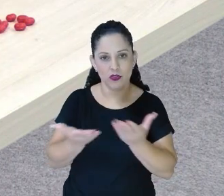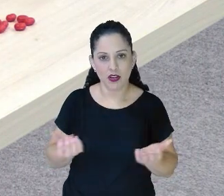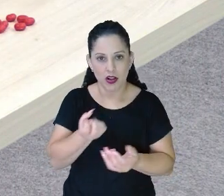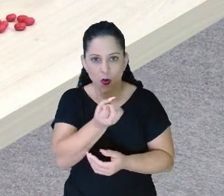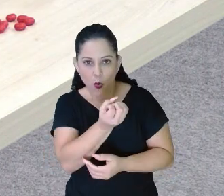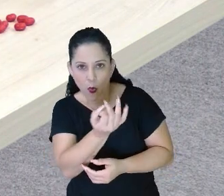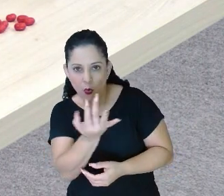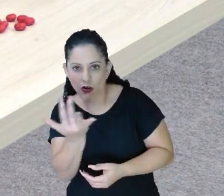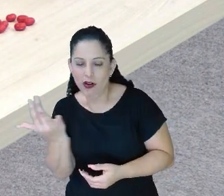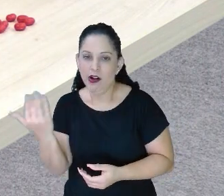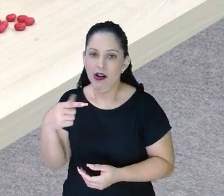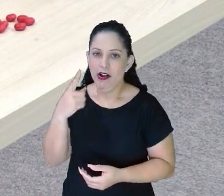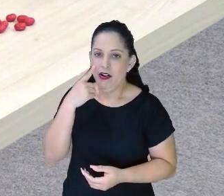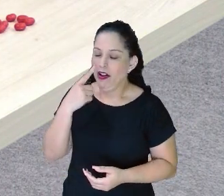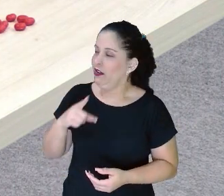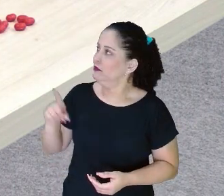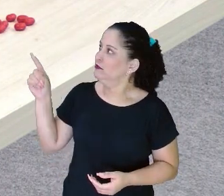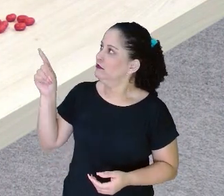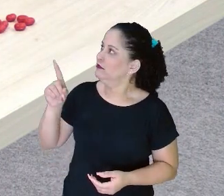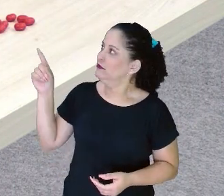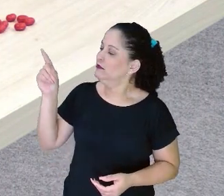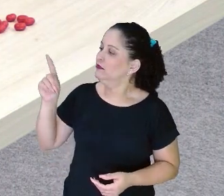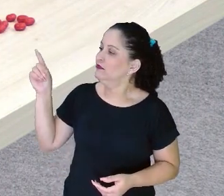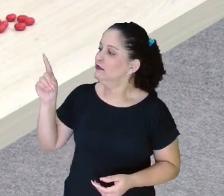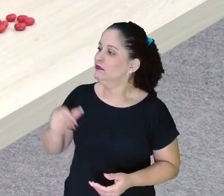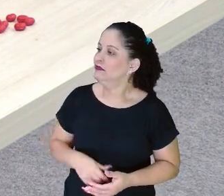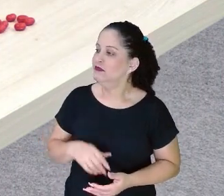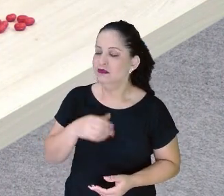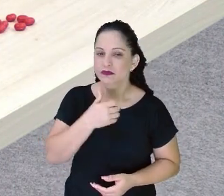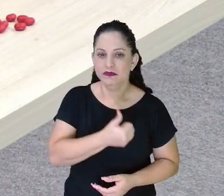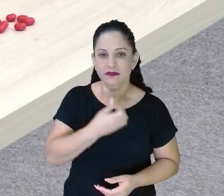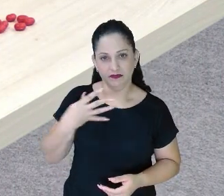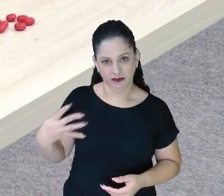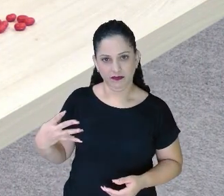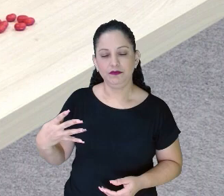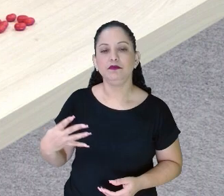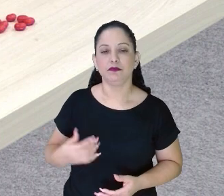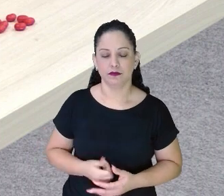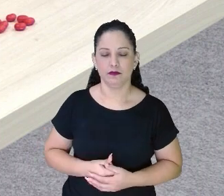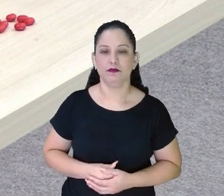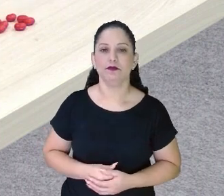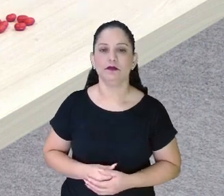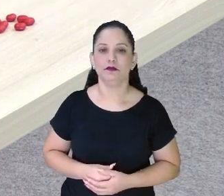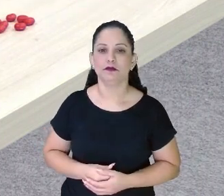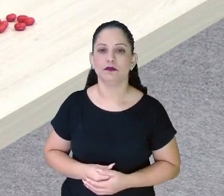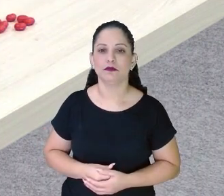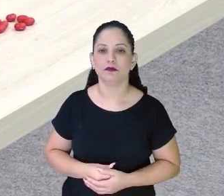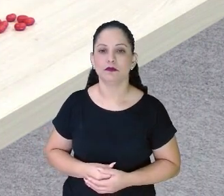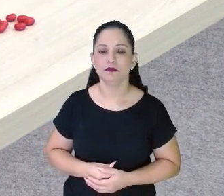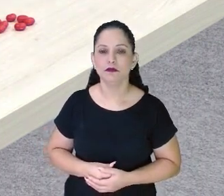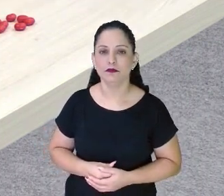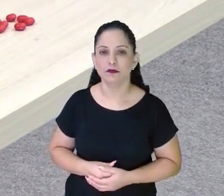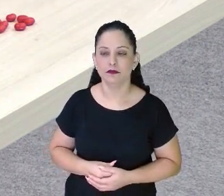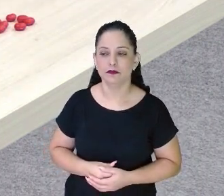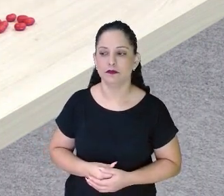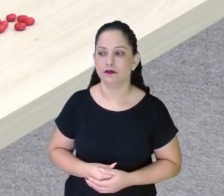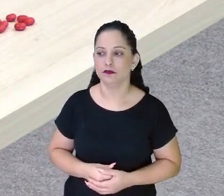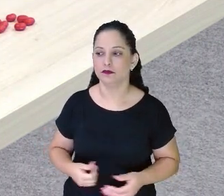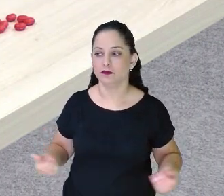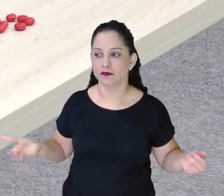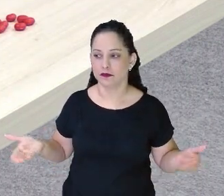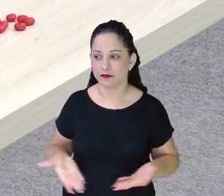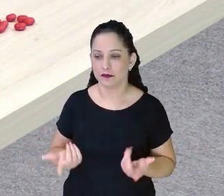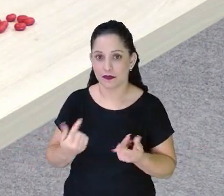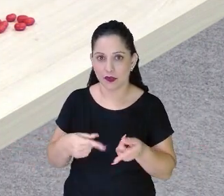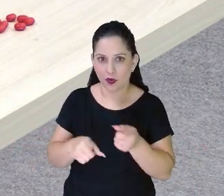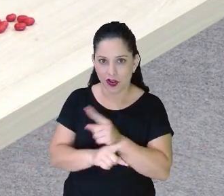contar, ó. 2, 4, 6, 8, 10, 12, 14 lápis, certo? Eu vou até trocar para ficar